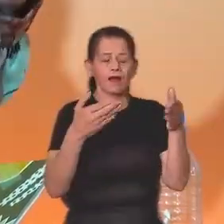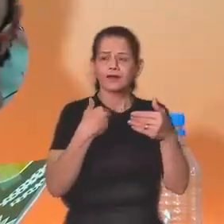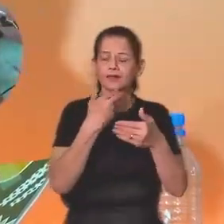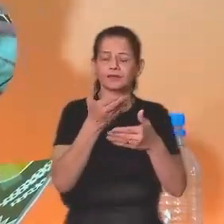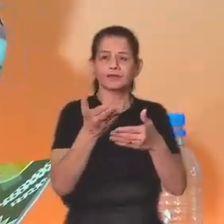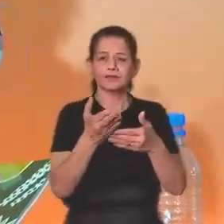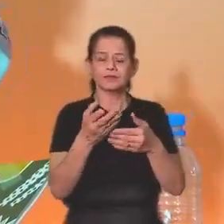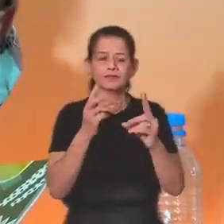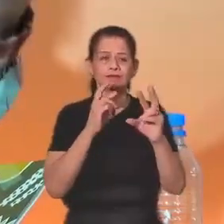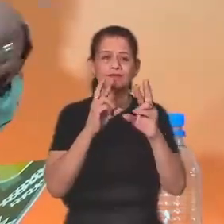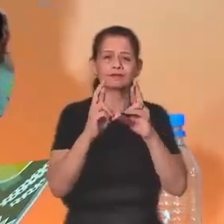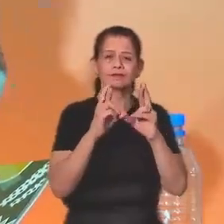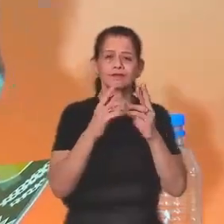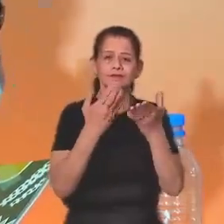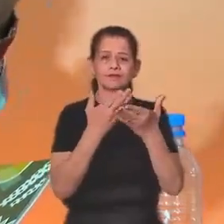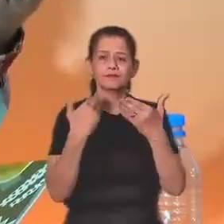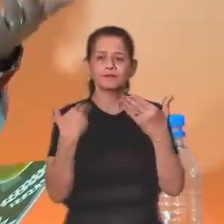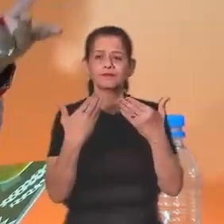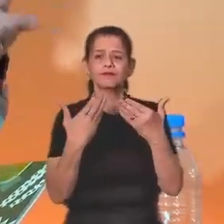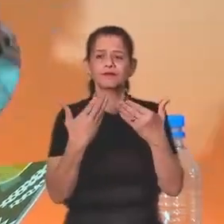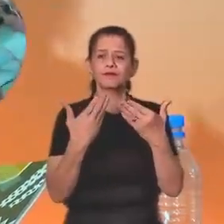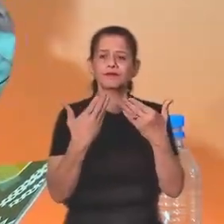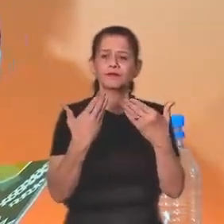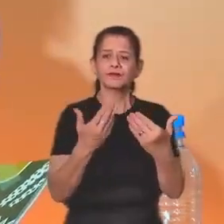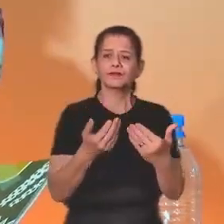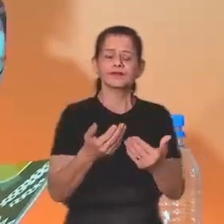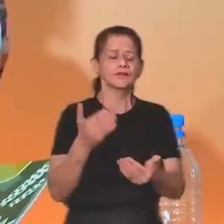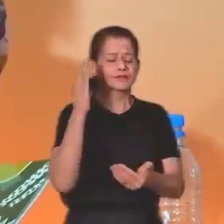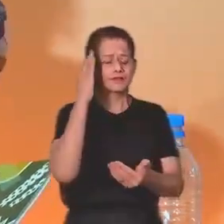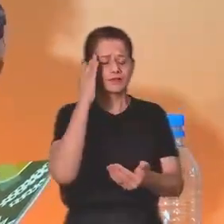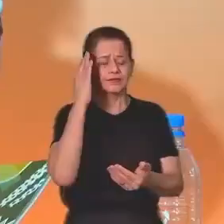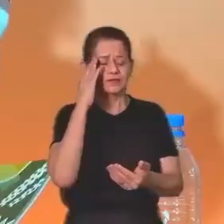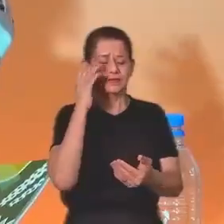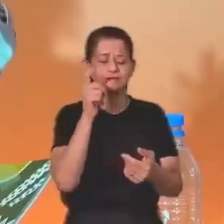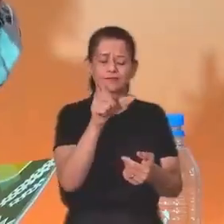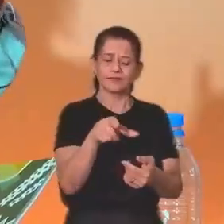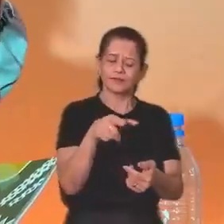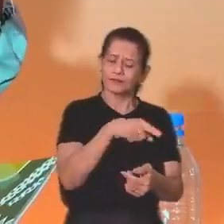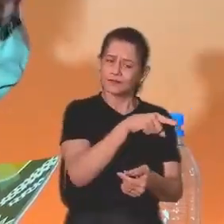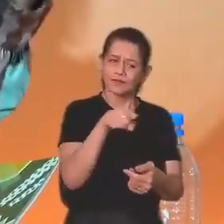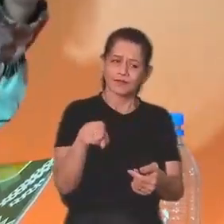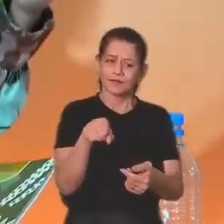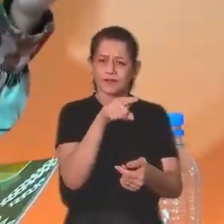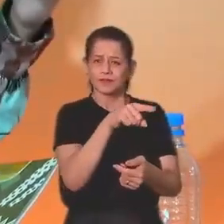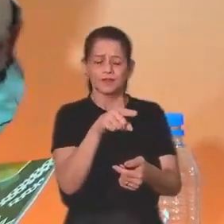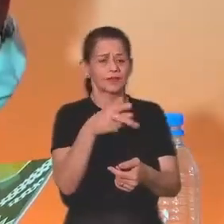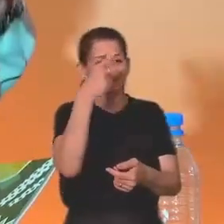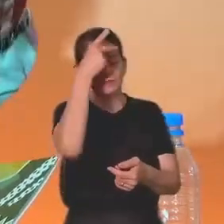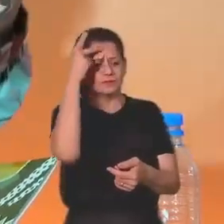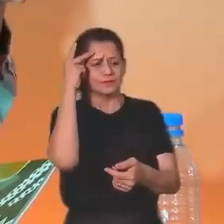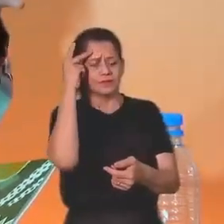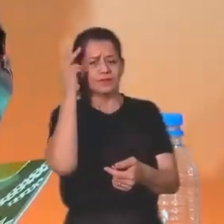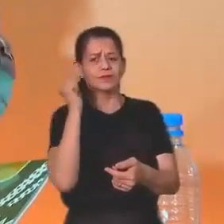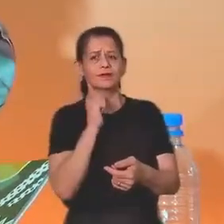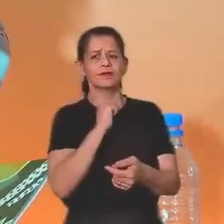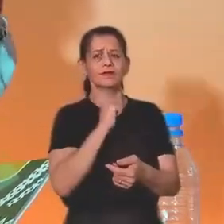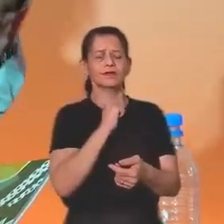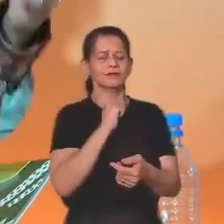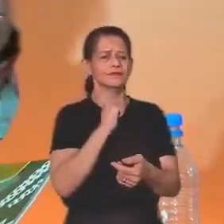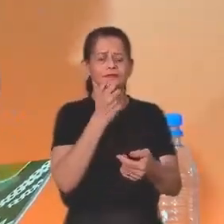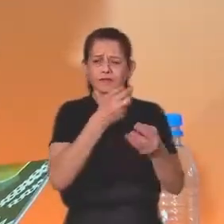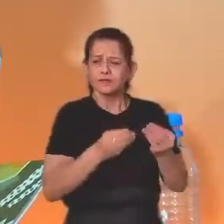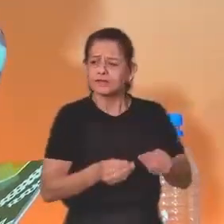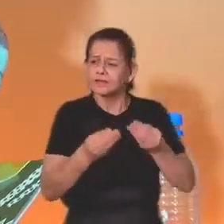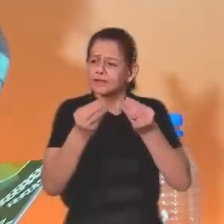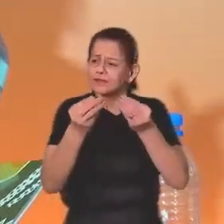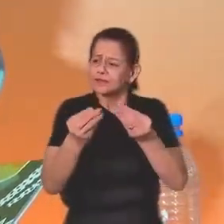como Niara, eu escrevo algumas coisas, e aí algumas pessoas leem e falam, não, você tem que publicar,